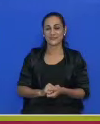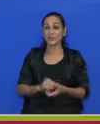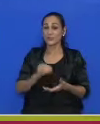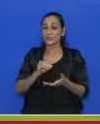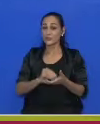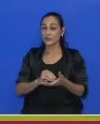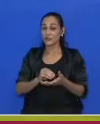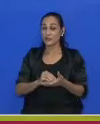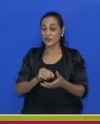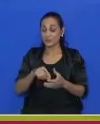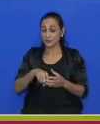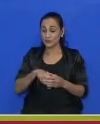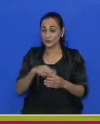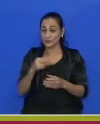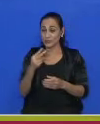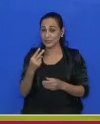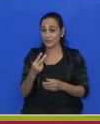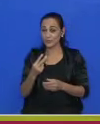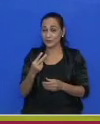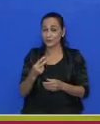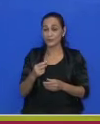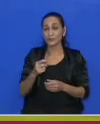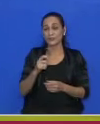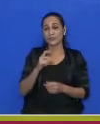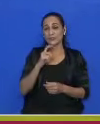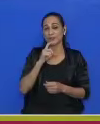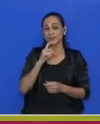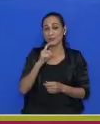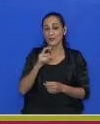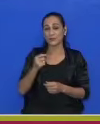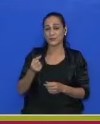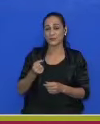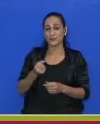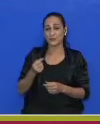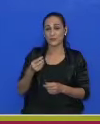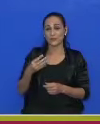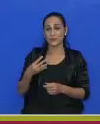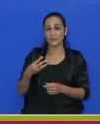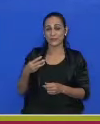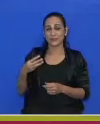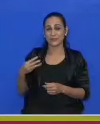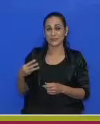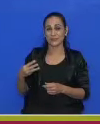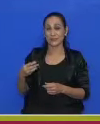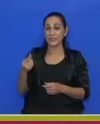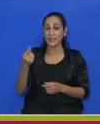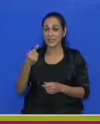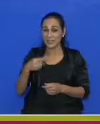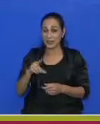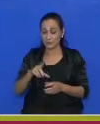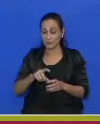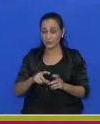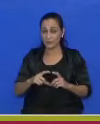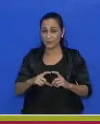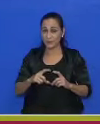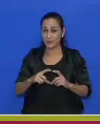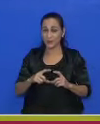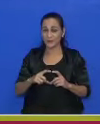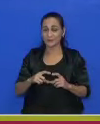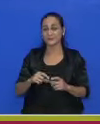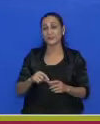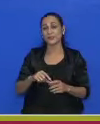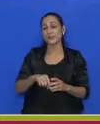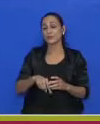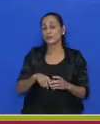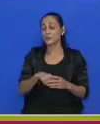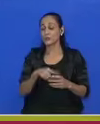Só faltam 2 bolas, então, para o nosso primeiro sorteio. Bola verde, número 43. E a última bola